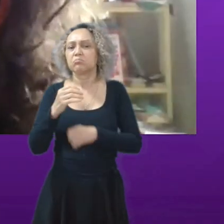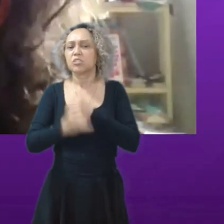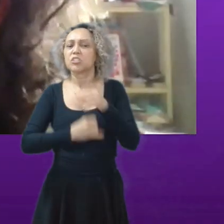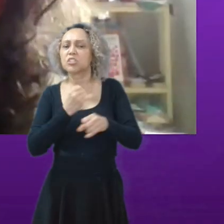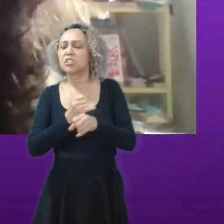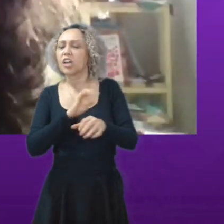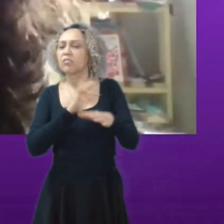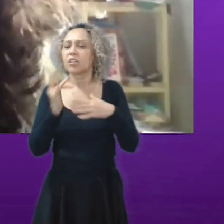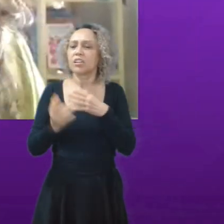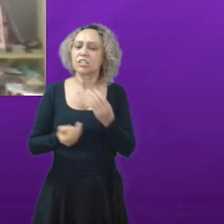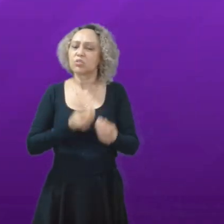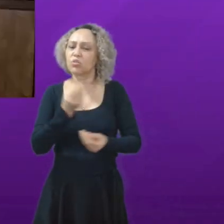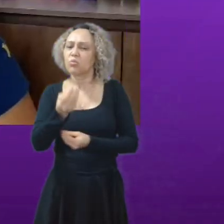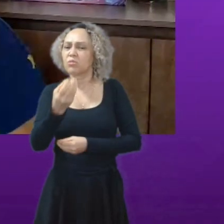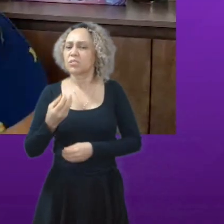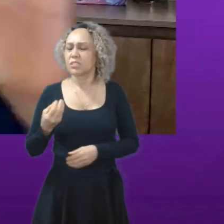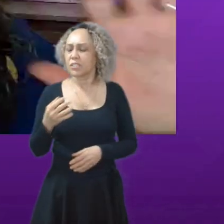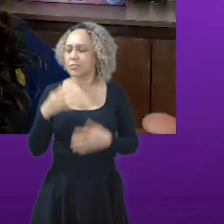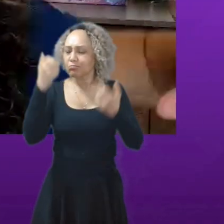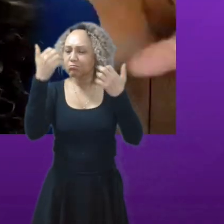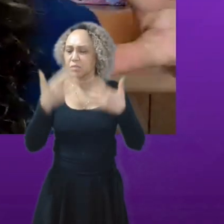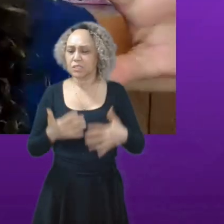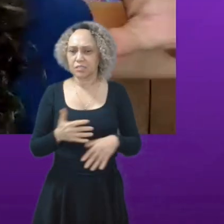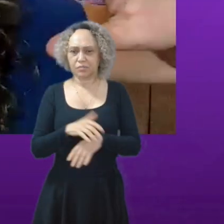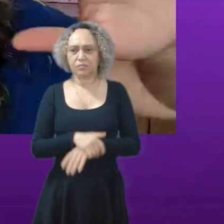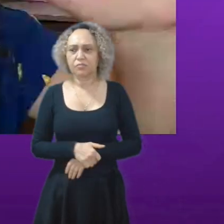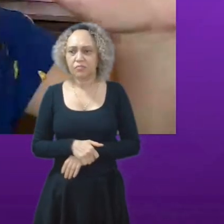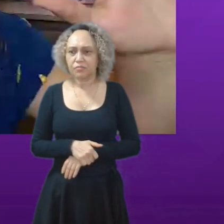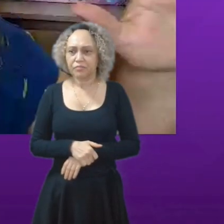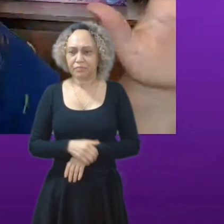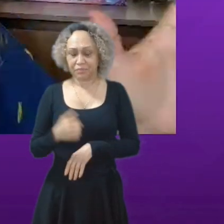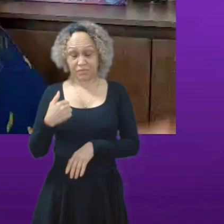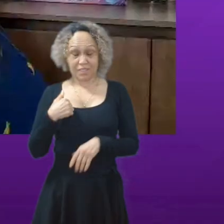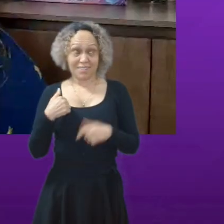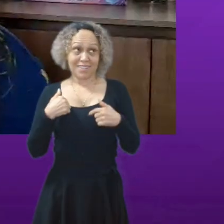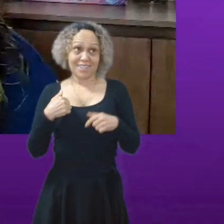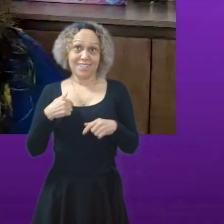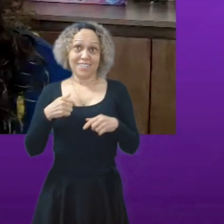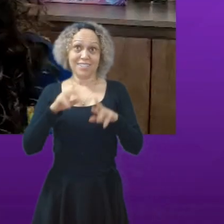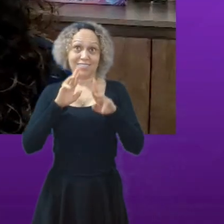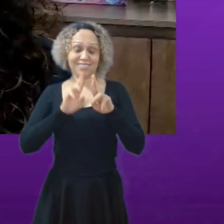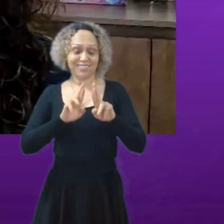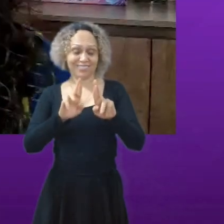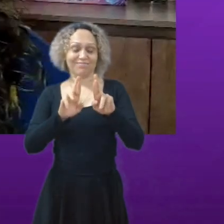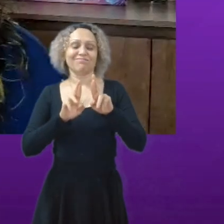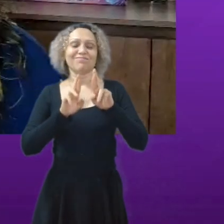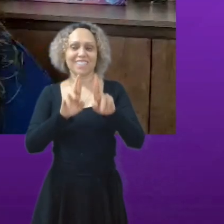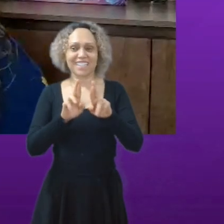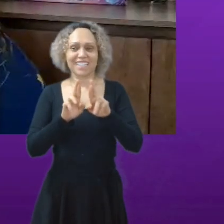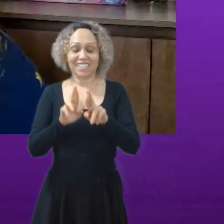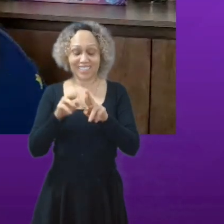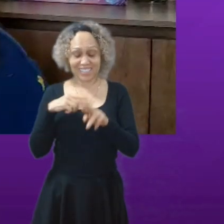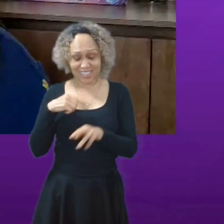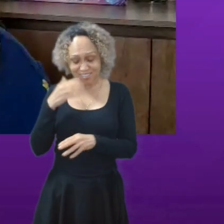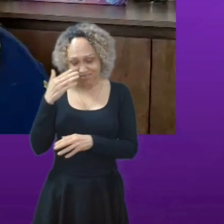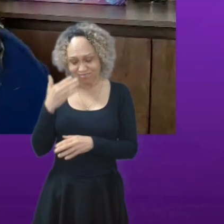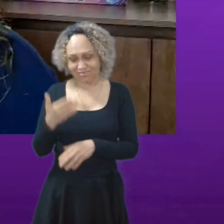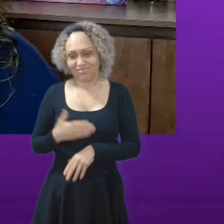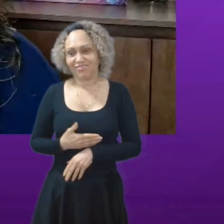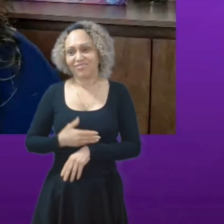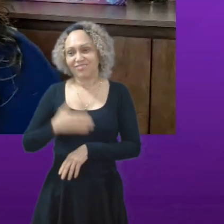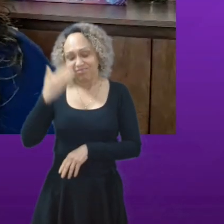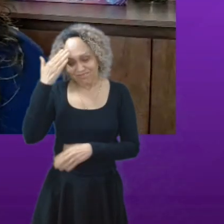Pode, bora lá. Então, eu estou super esperançosa. Eu confesso que eu estou